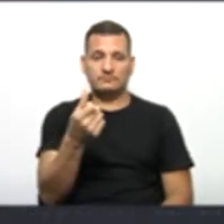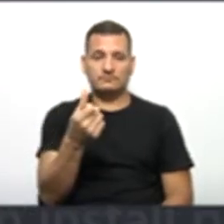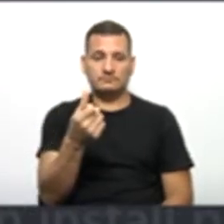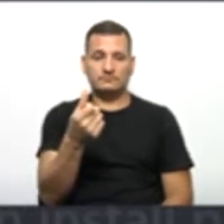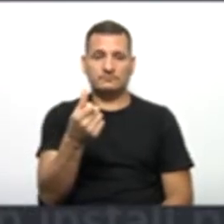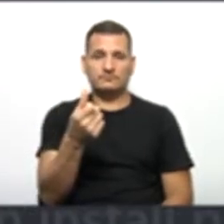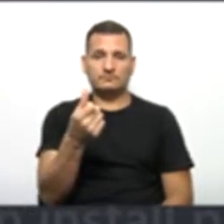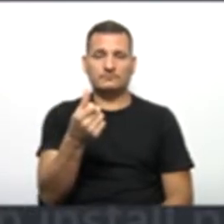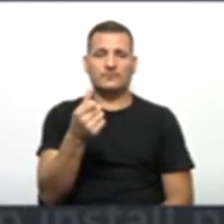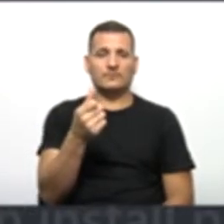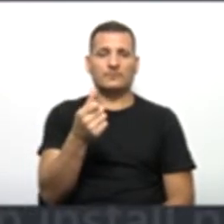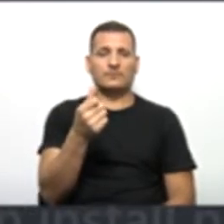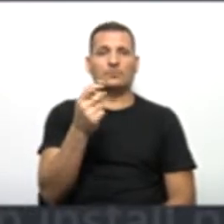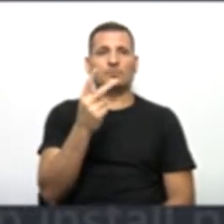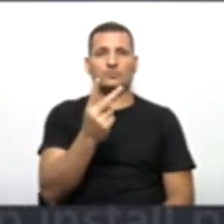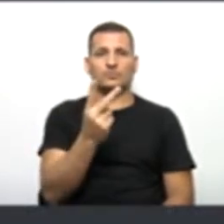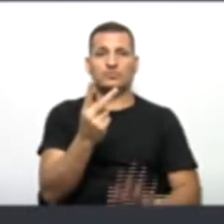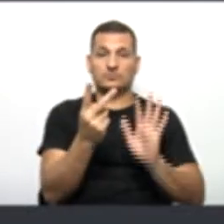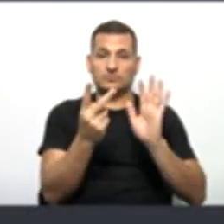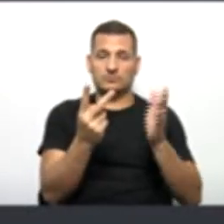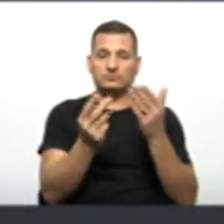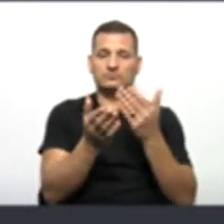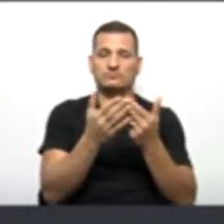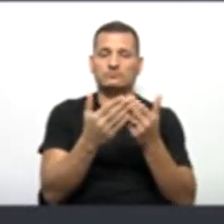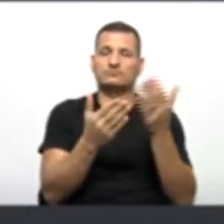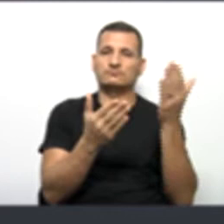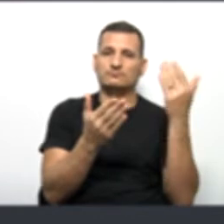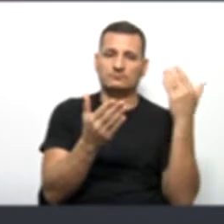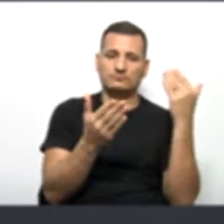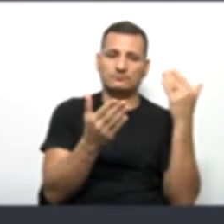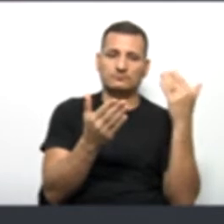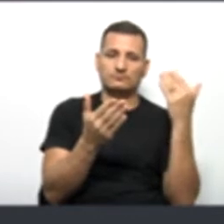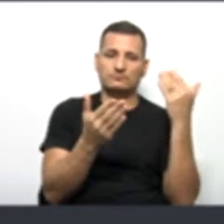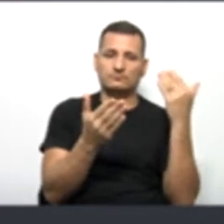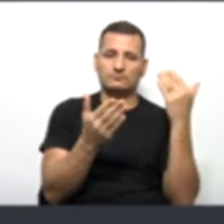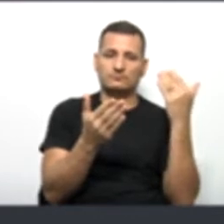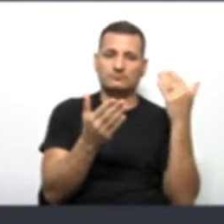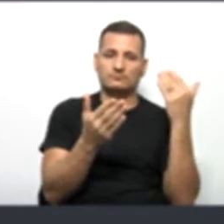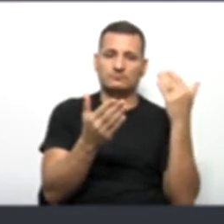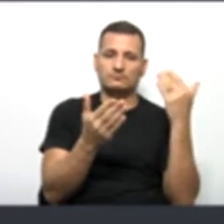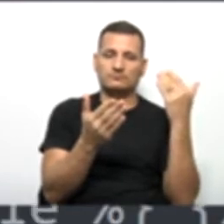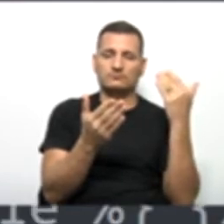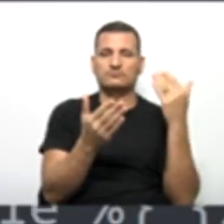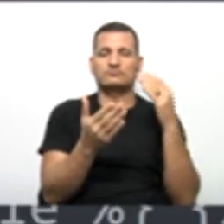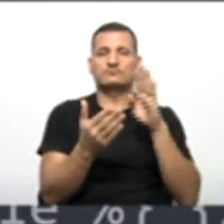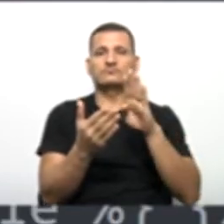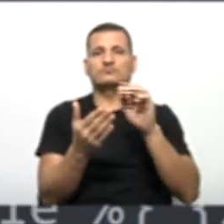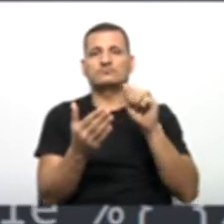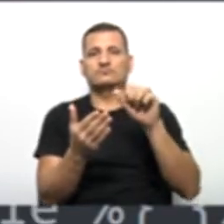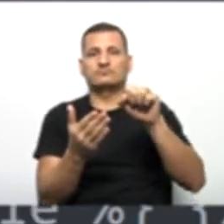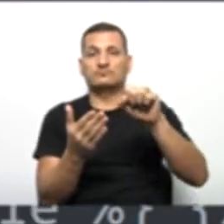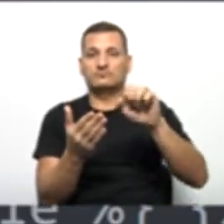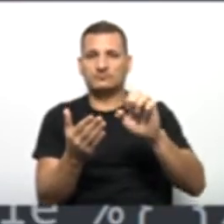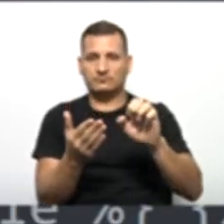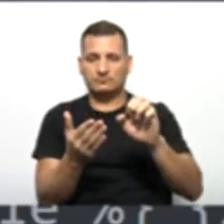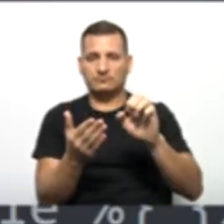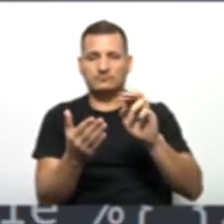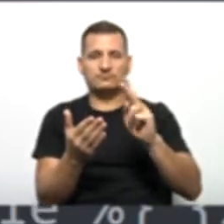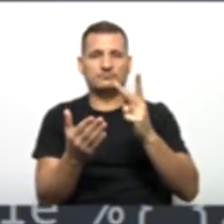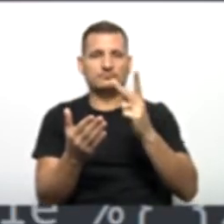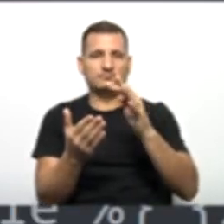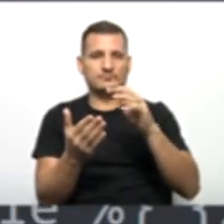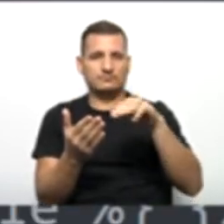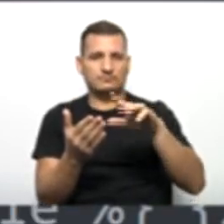criado da aula passada o index que nós criamos da aula passada o base que nós também fizemos